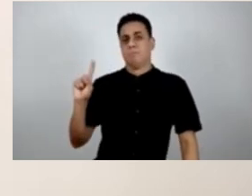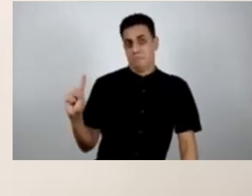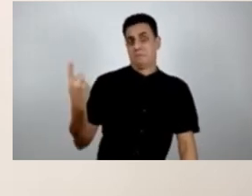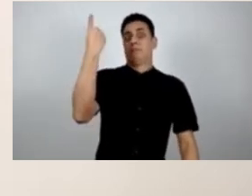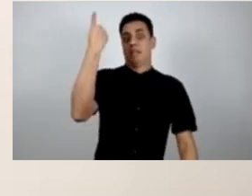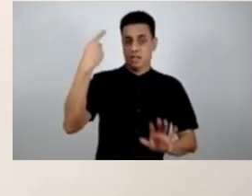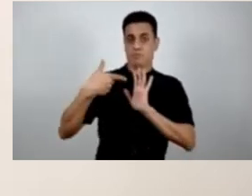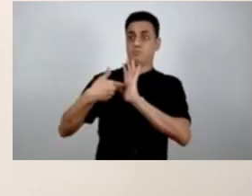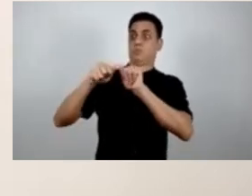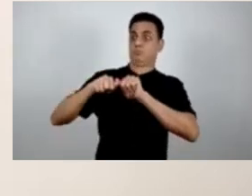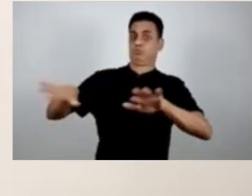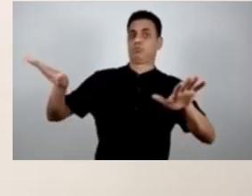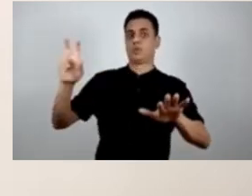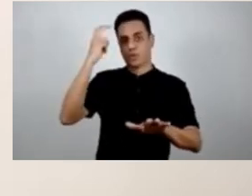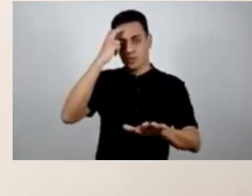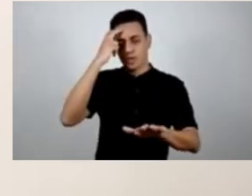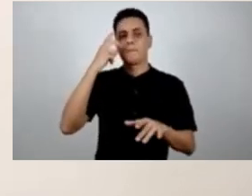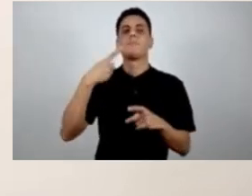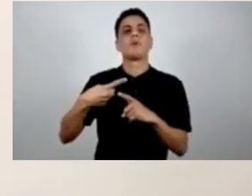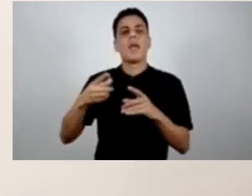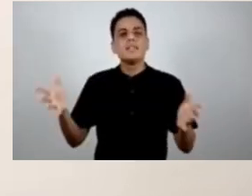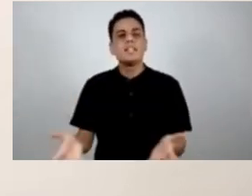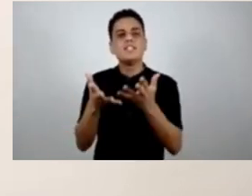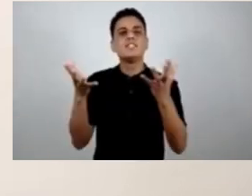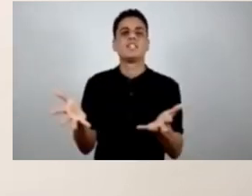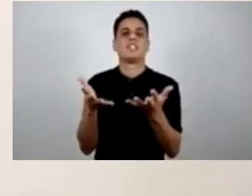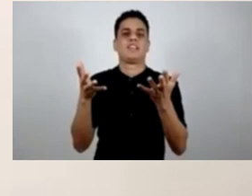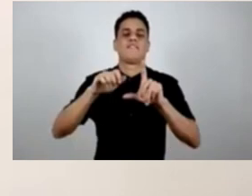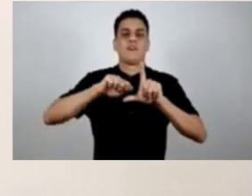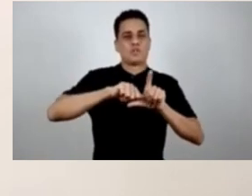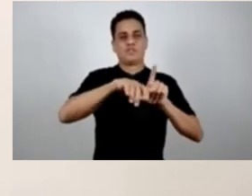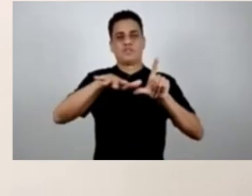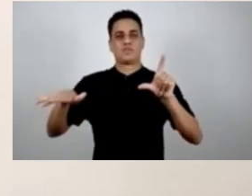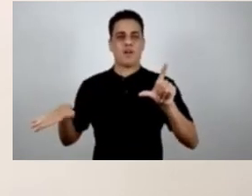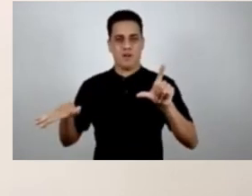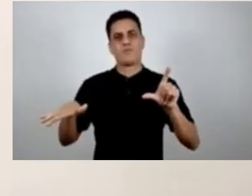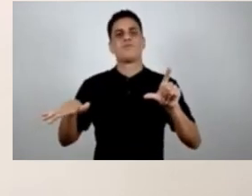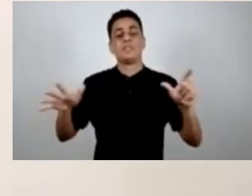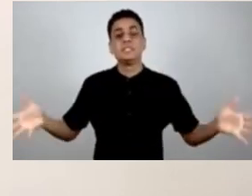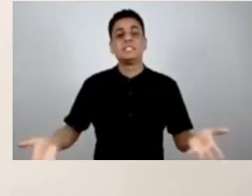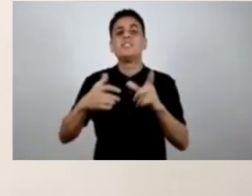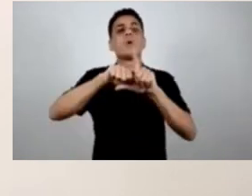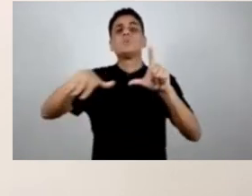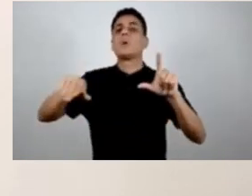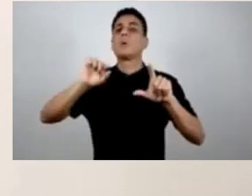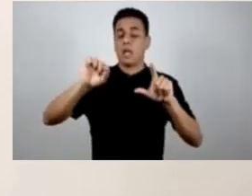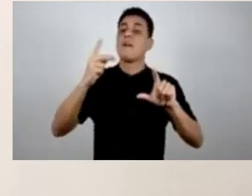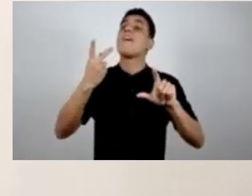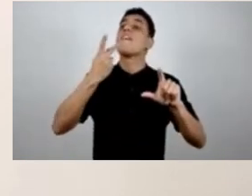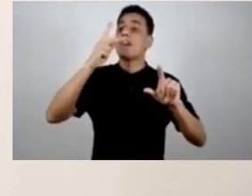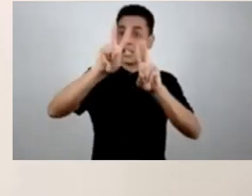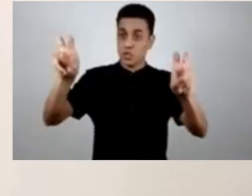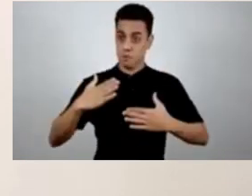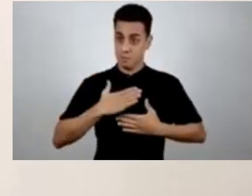em tudo isso, no sentido de você fazer uma promoção do audiovisual de uma maneira de falem de mim e falem sobre os